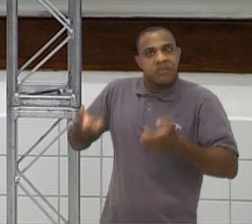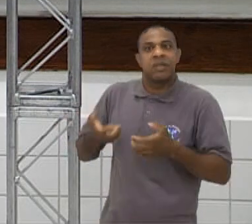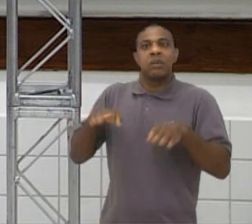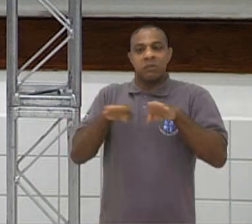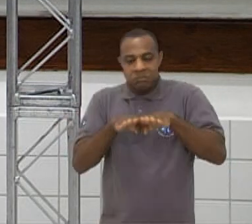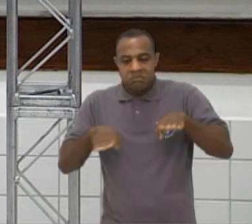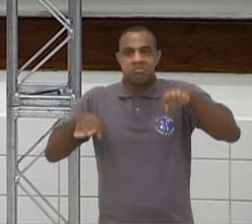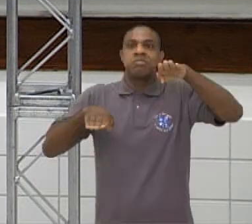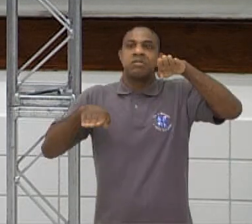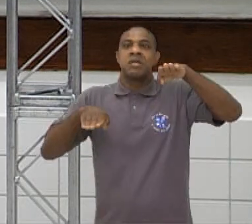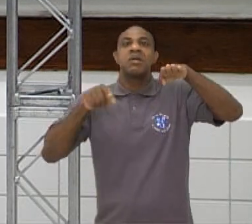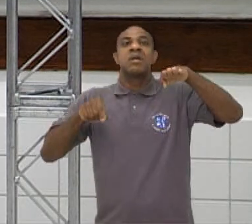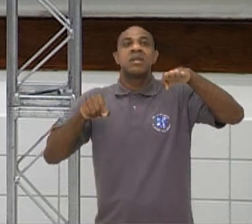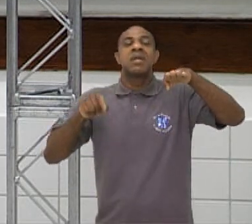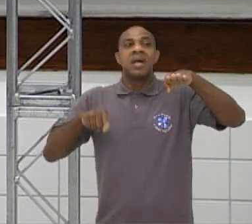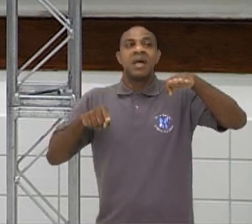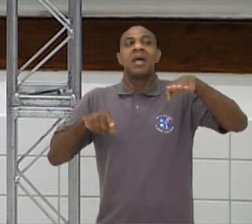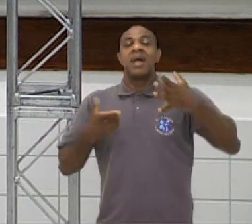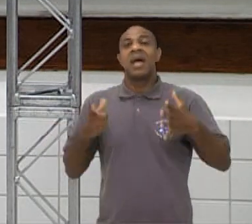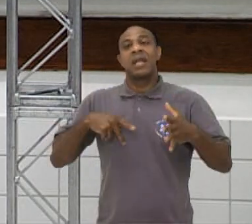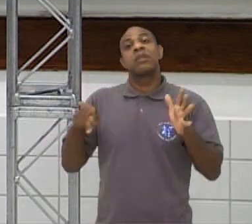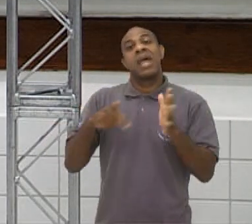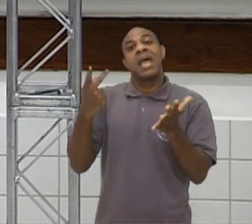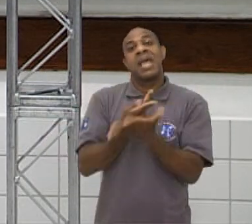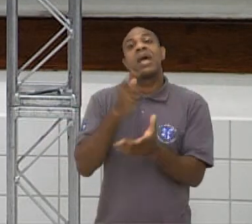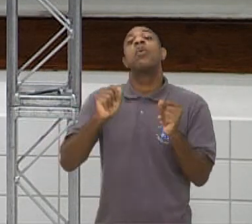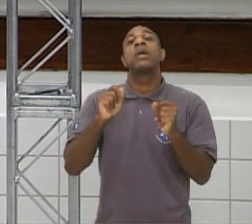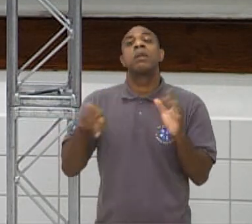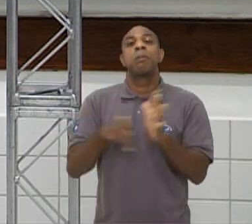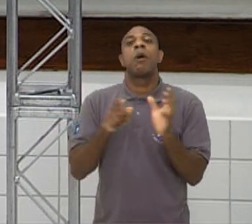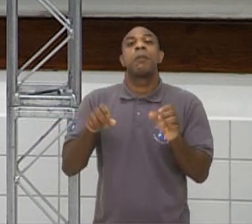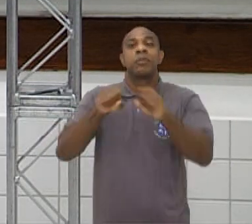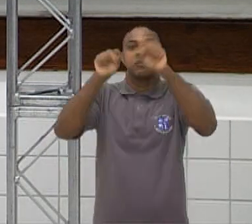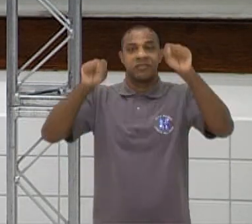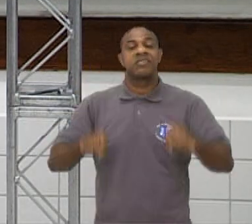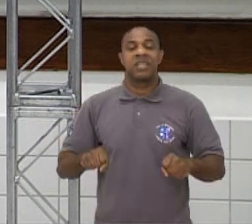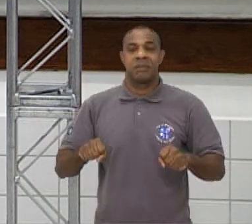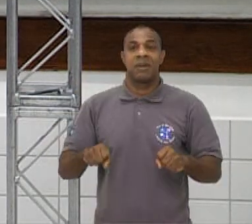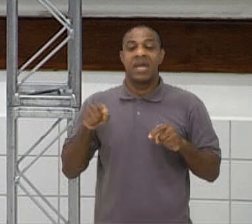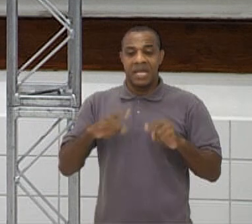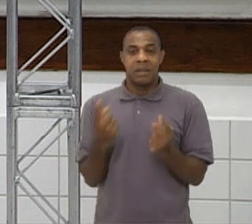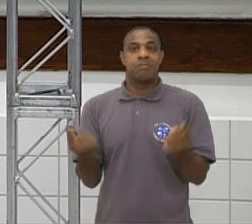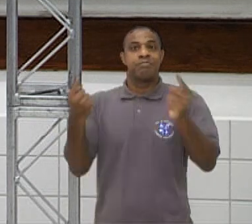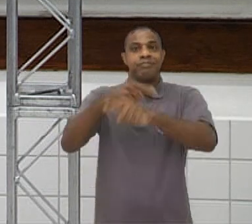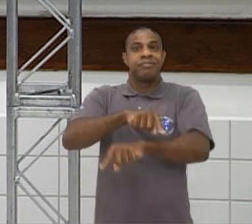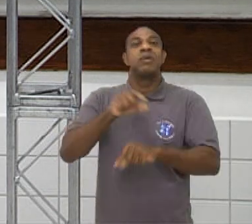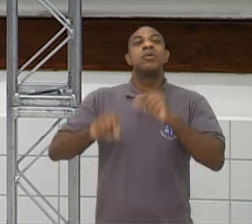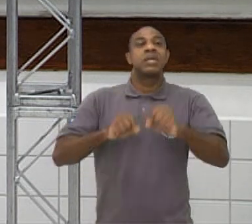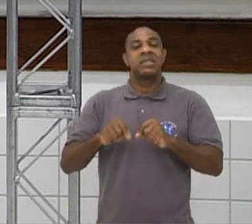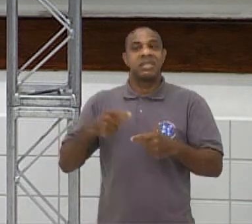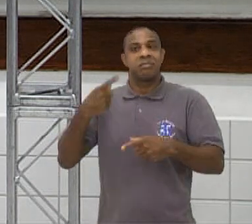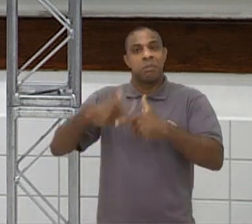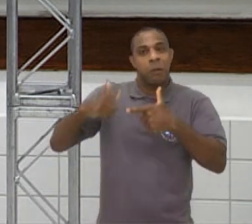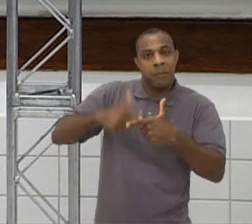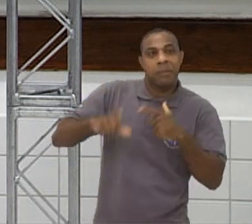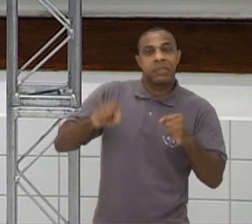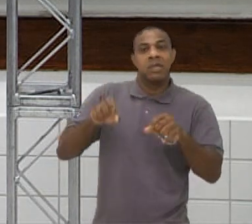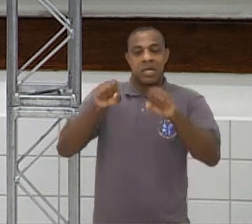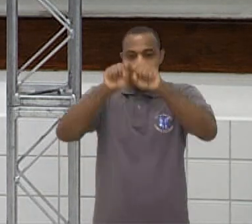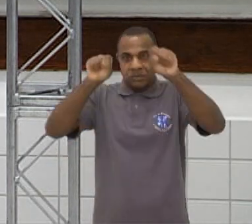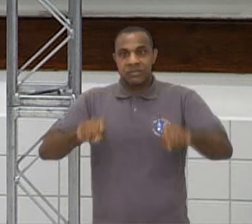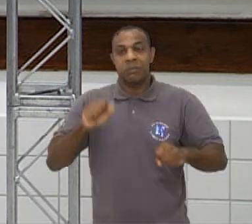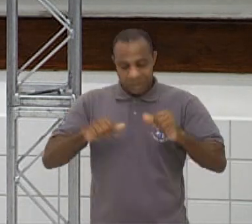são contradições que estão dentro do próprio sistema. E é a partir dessas contradições, desses conflitos, que o sistema